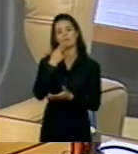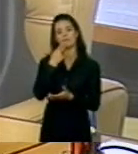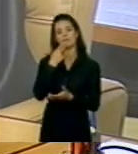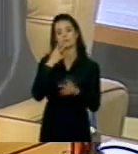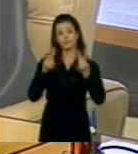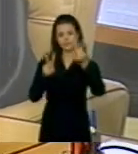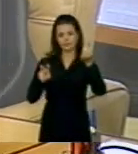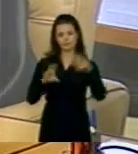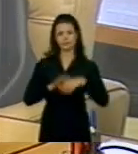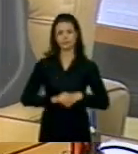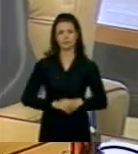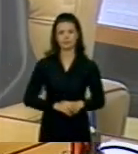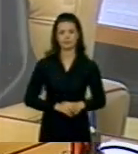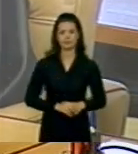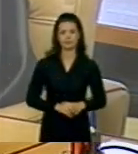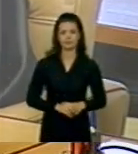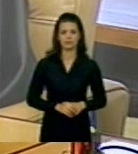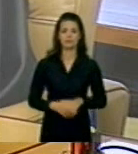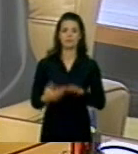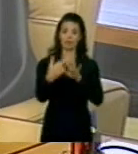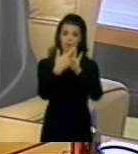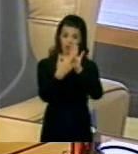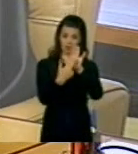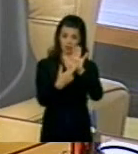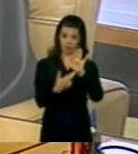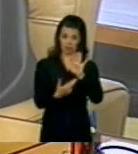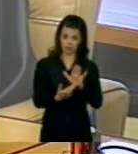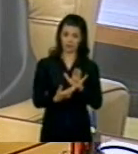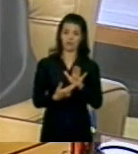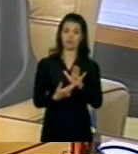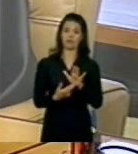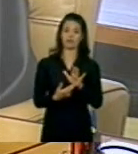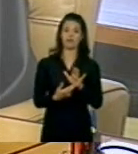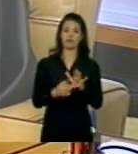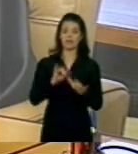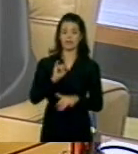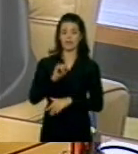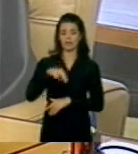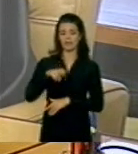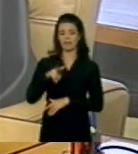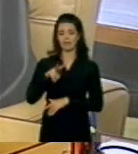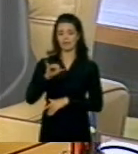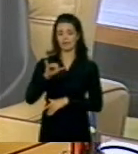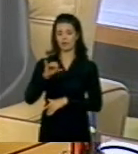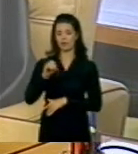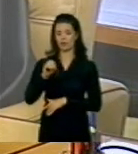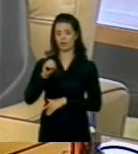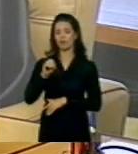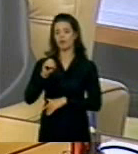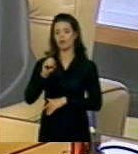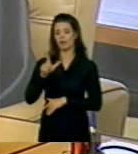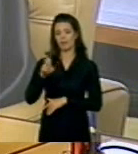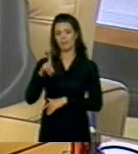entre aspas, as regras sobre a inviolabilidade parlamentar, quais sejam proteção contra